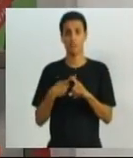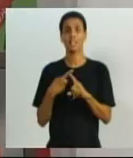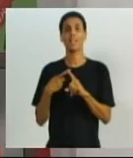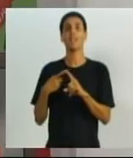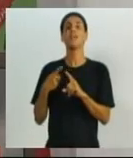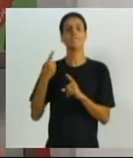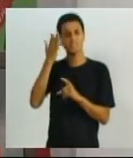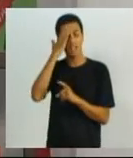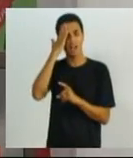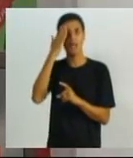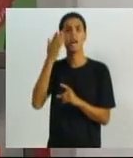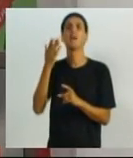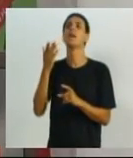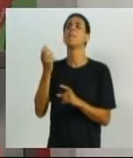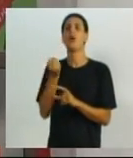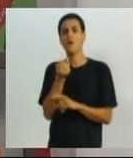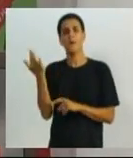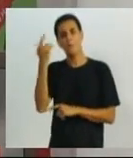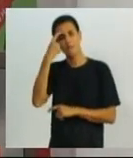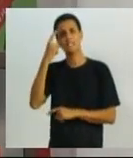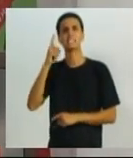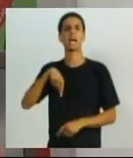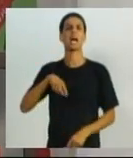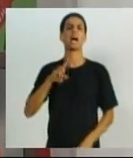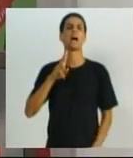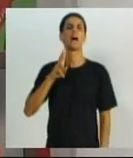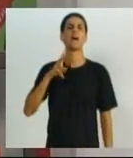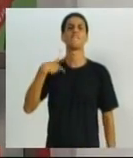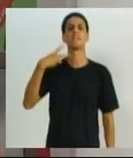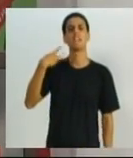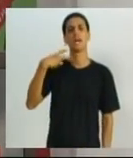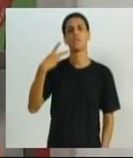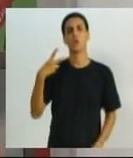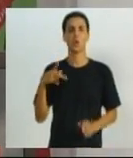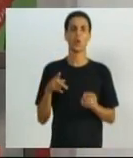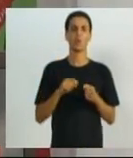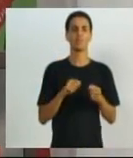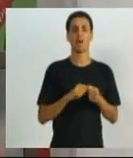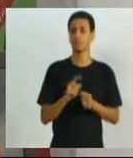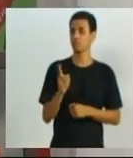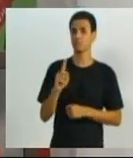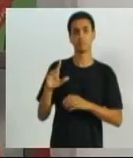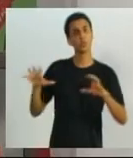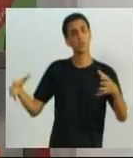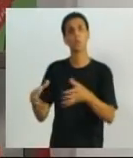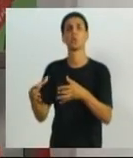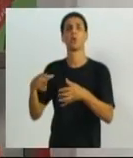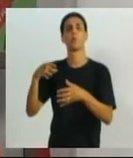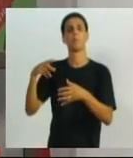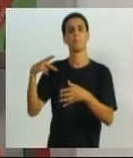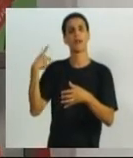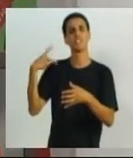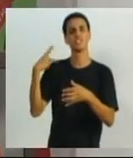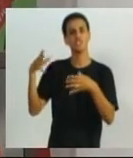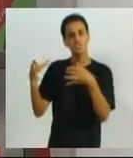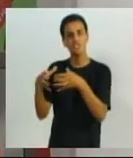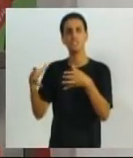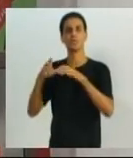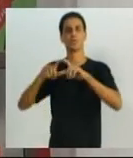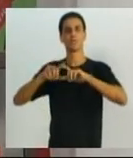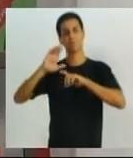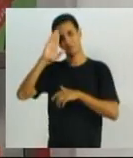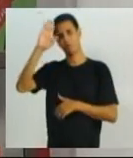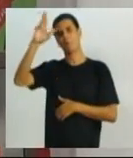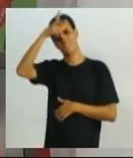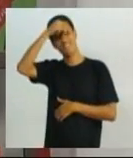placas. Muitos acham que acaba o vereador atuando com a placa, e na grande maioria dos casos, a majoritária, quando se tem uma campanha majoritária,